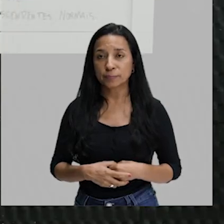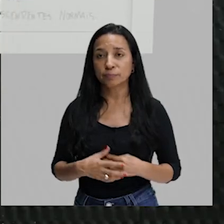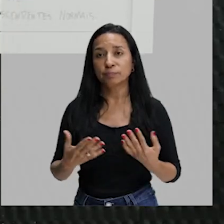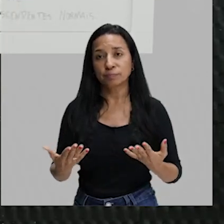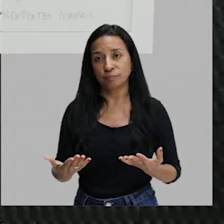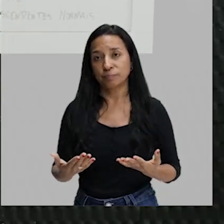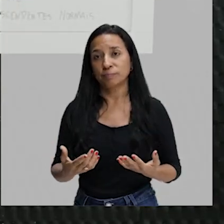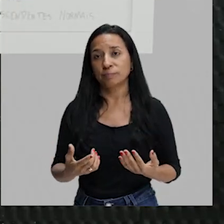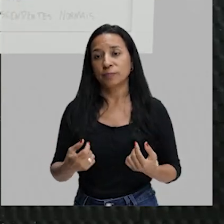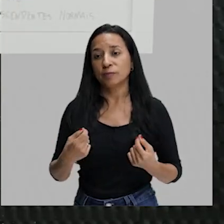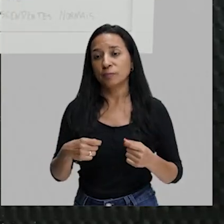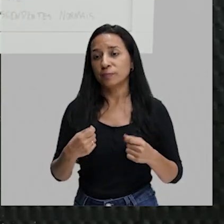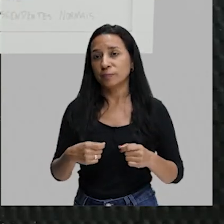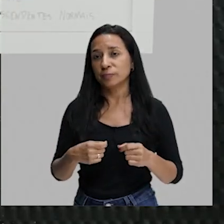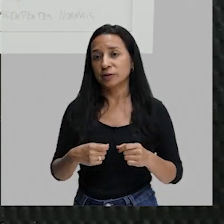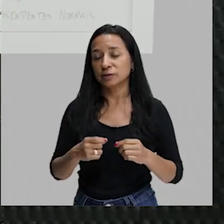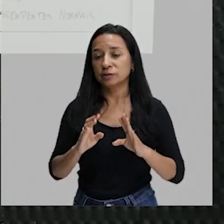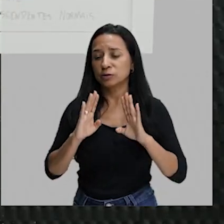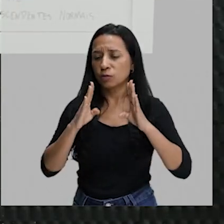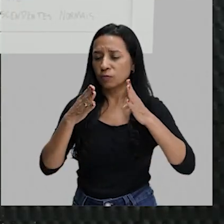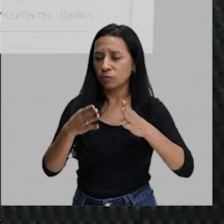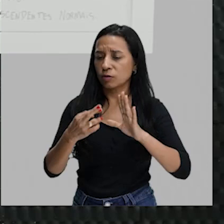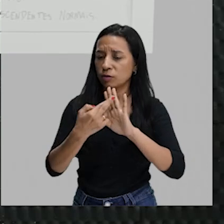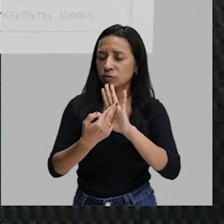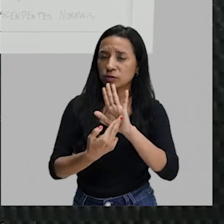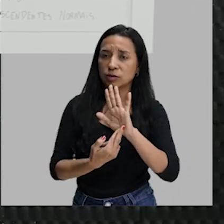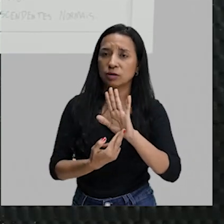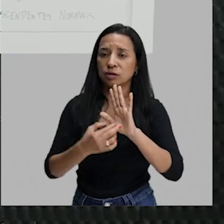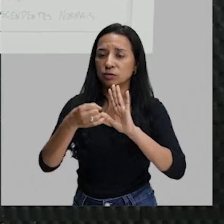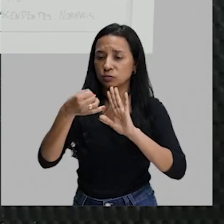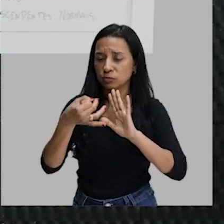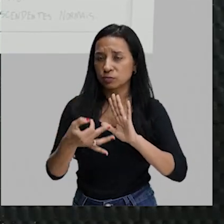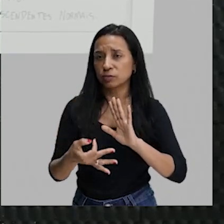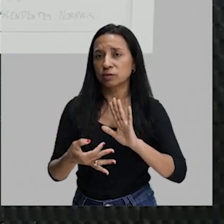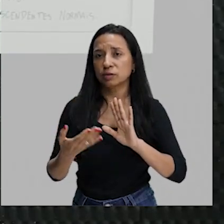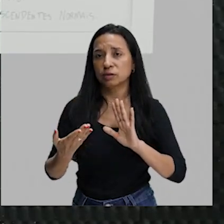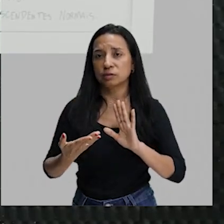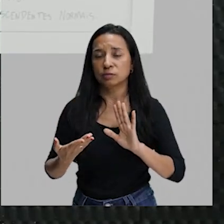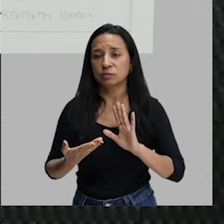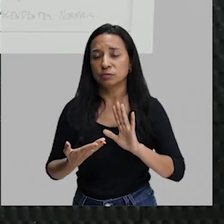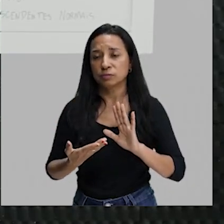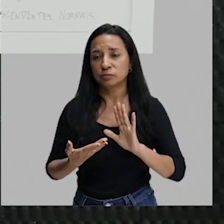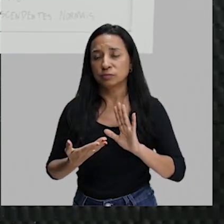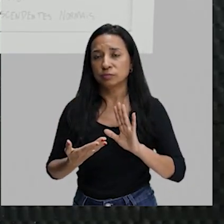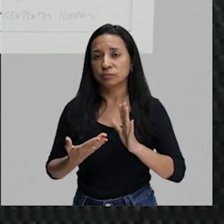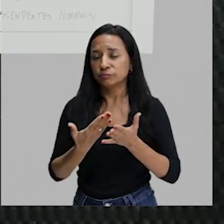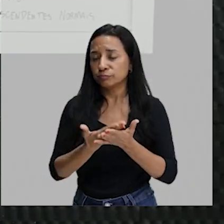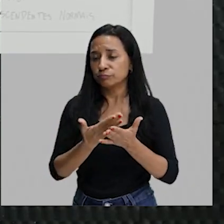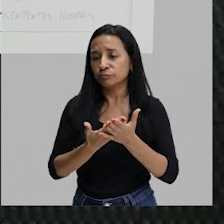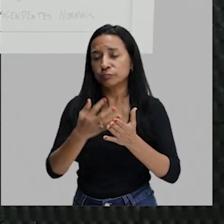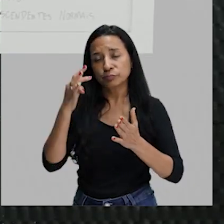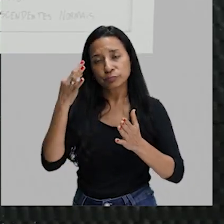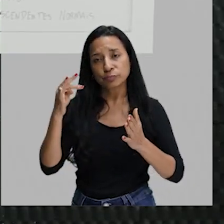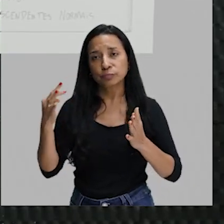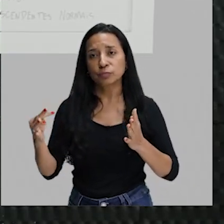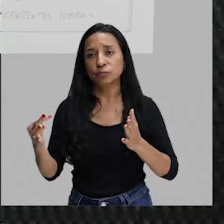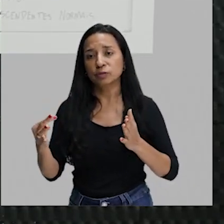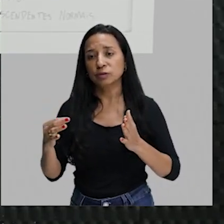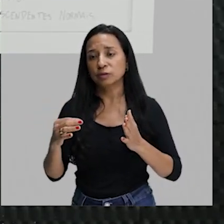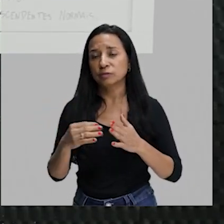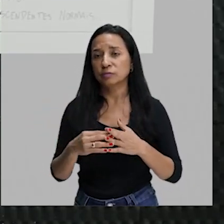Aí eu tenho que seguir aquela velha regra que eu expliquei para vocês na aula teórica. Toda vez